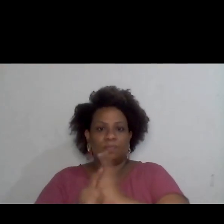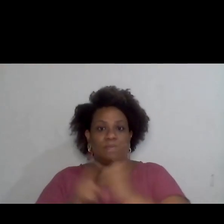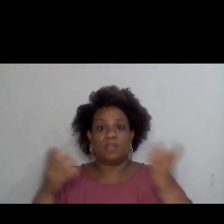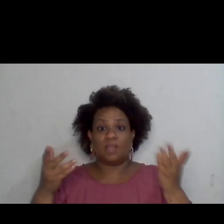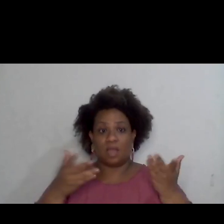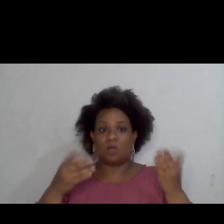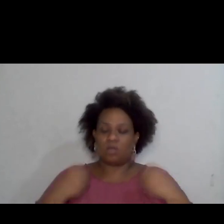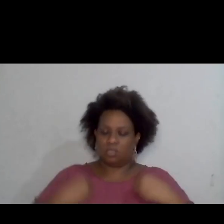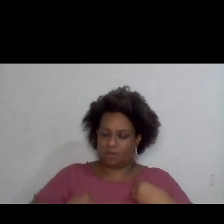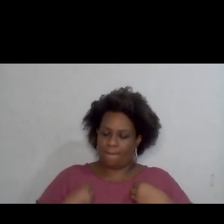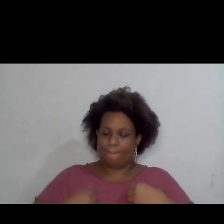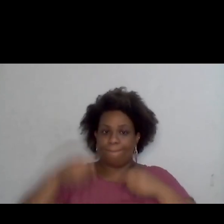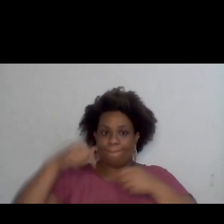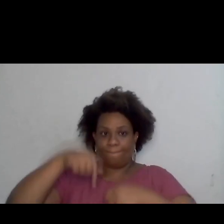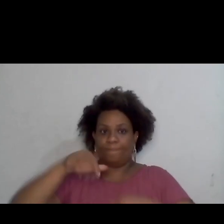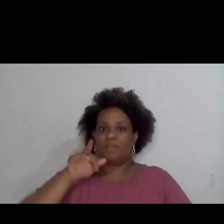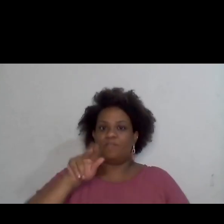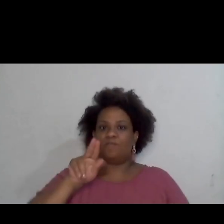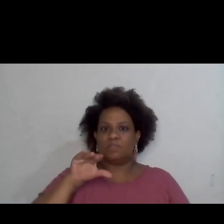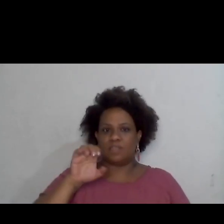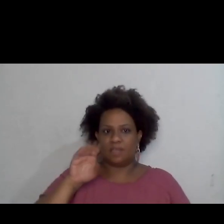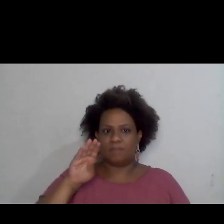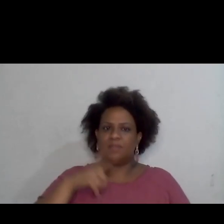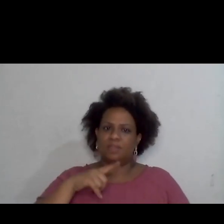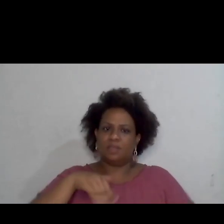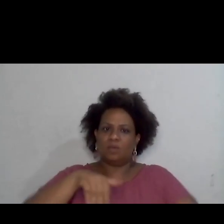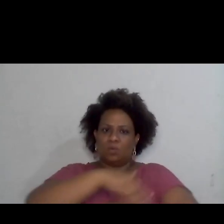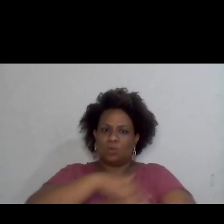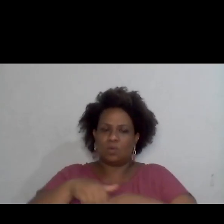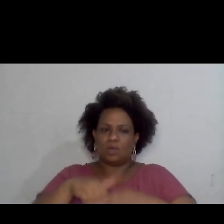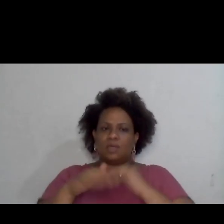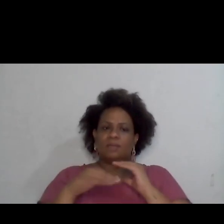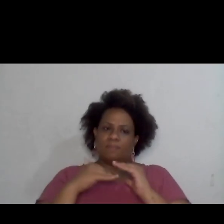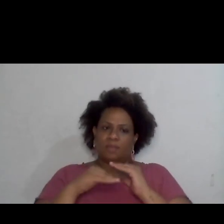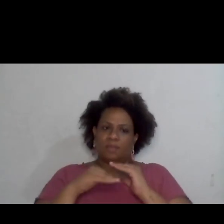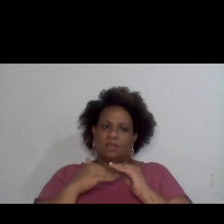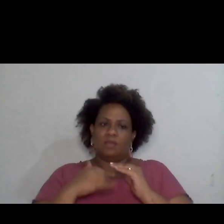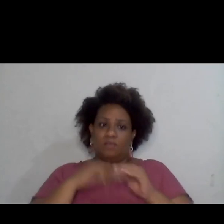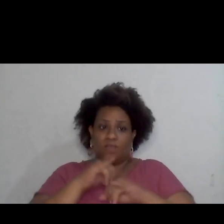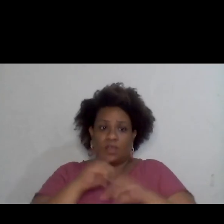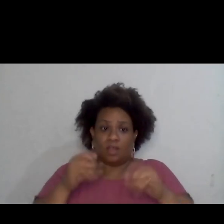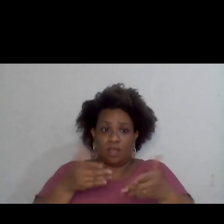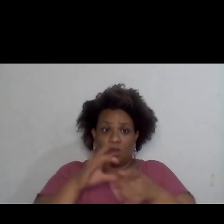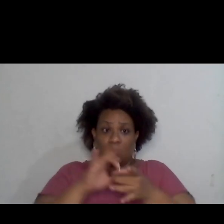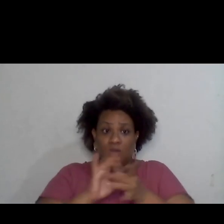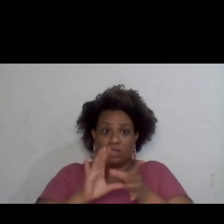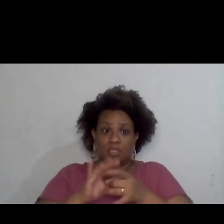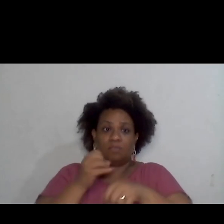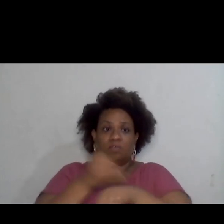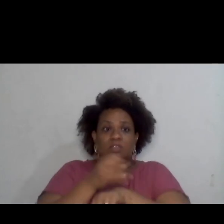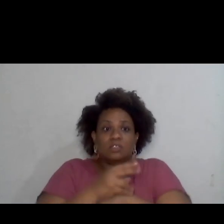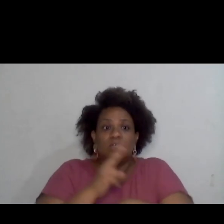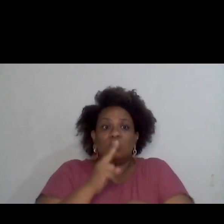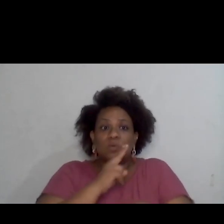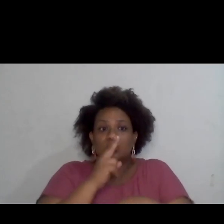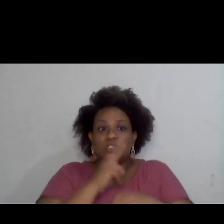FUCEB, vocês sabem, né, o endereço e tem o e-mail e, como eu acabei de falar, vou disponibilizar meu WhatsApp para alguns contatos mais urgentes e